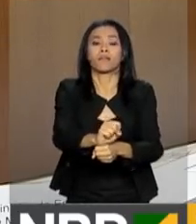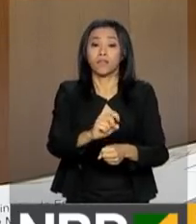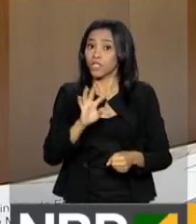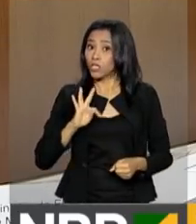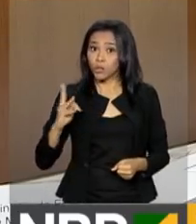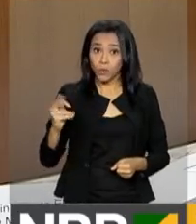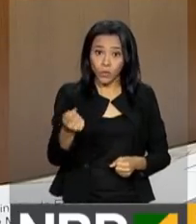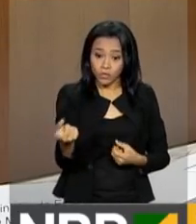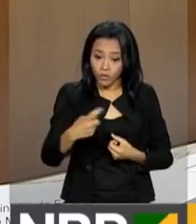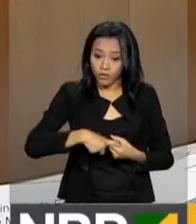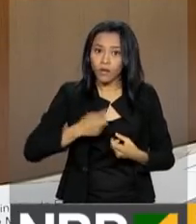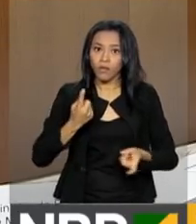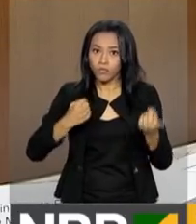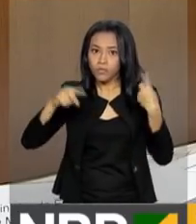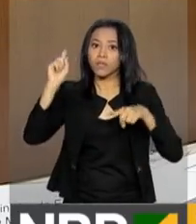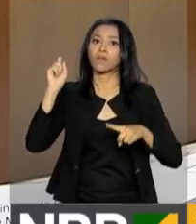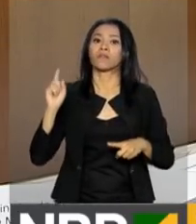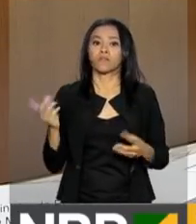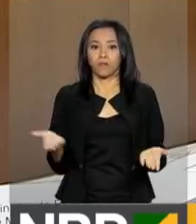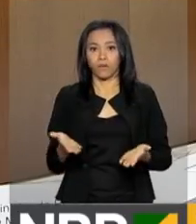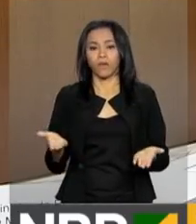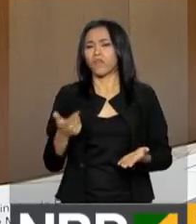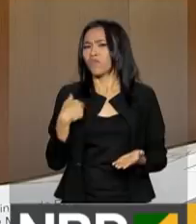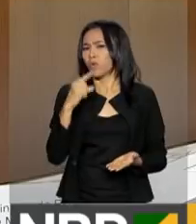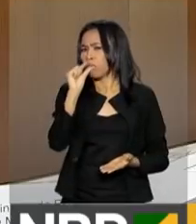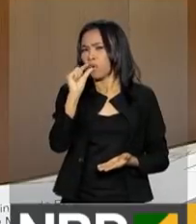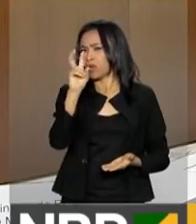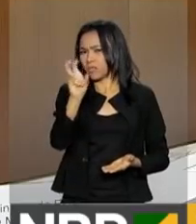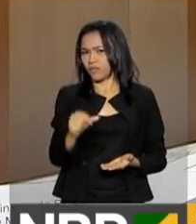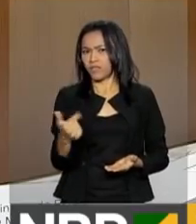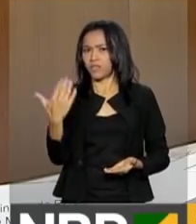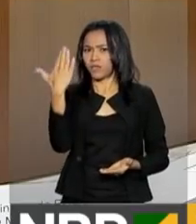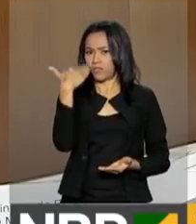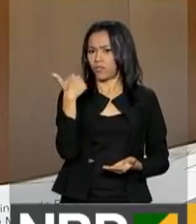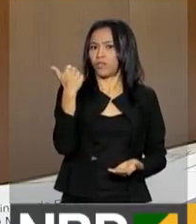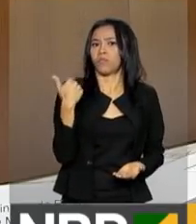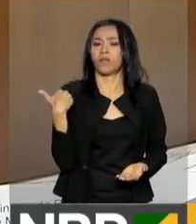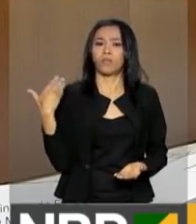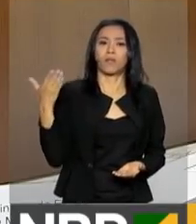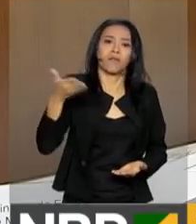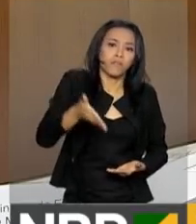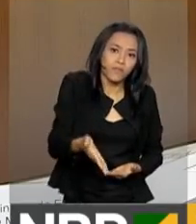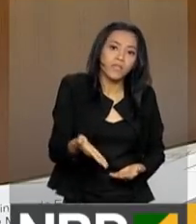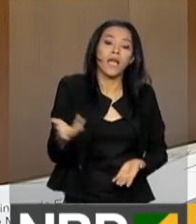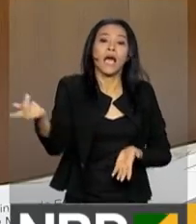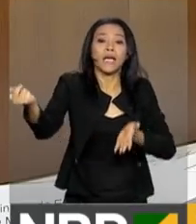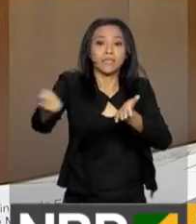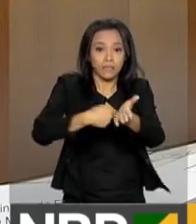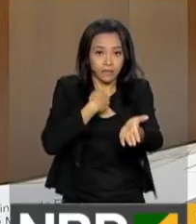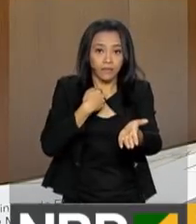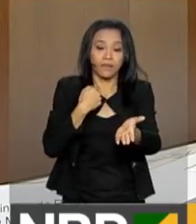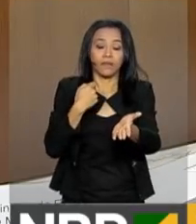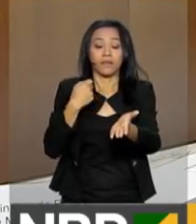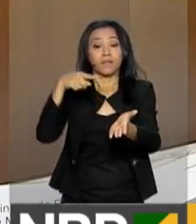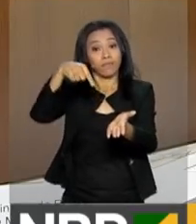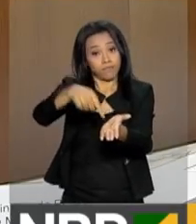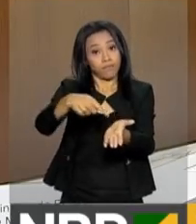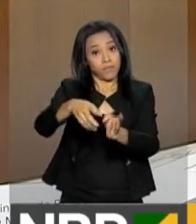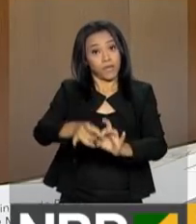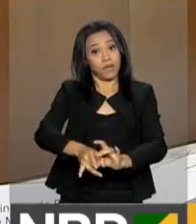sucesso aliás não foram poucas as vezes que eu vim aqui ser convocado para ir ou assinar ordem de serviço ou mesmo